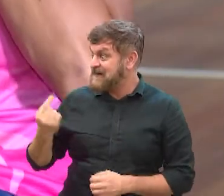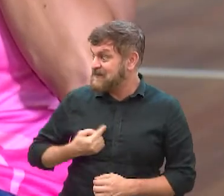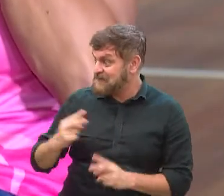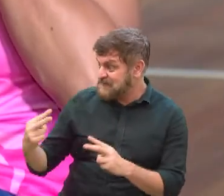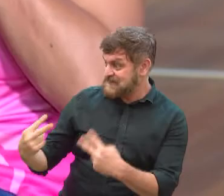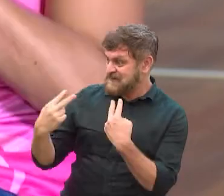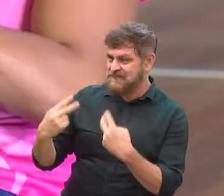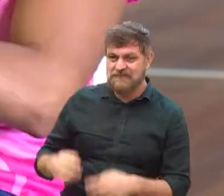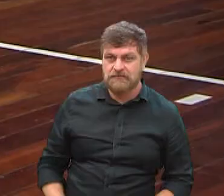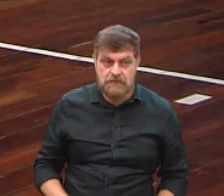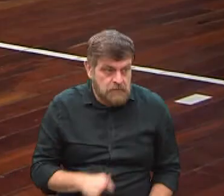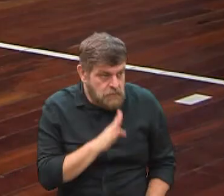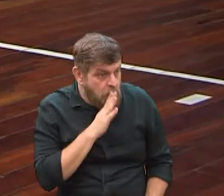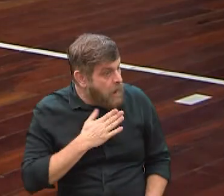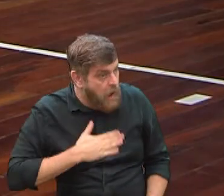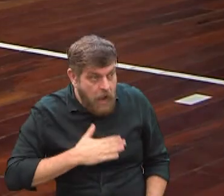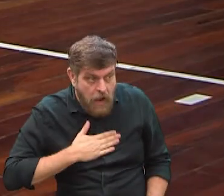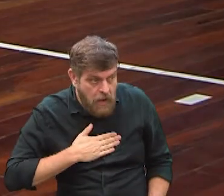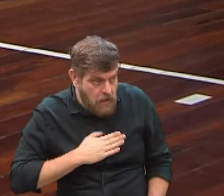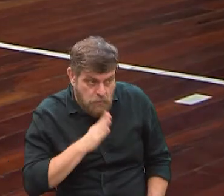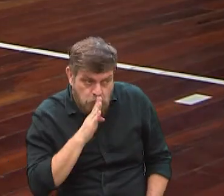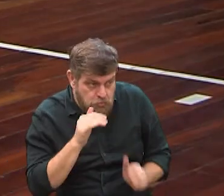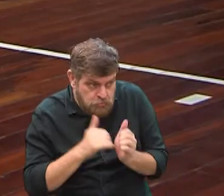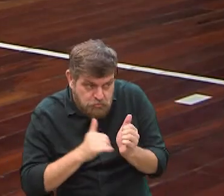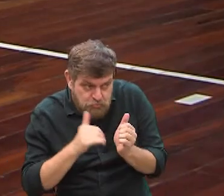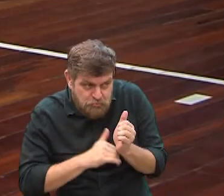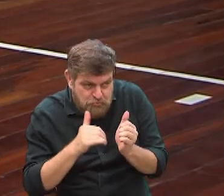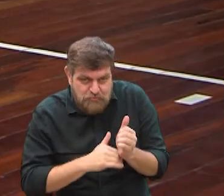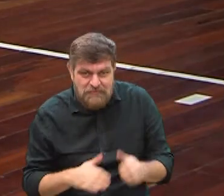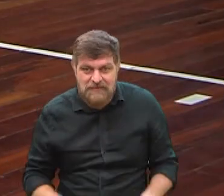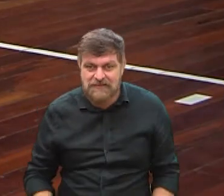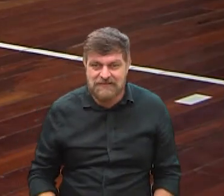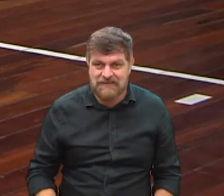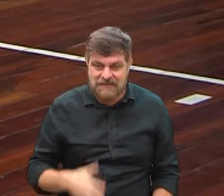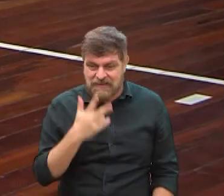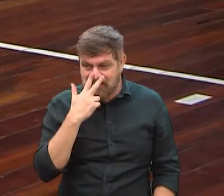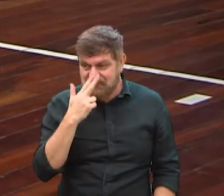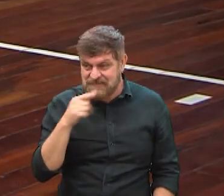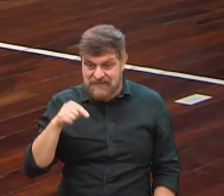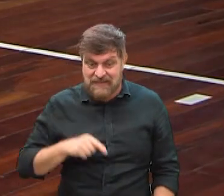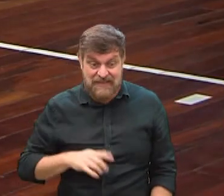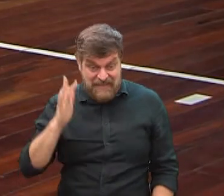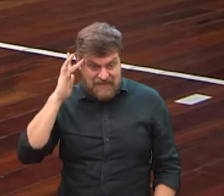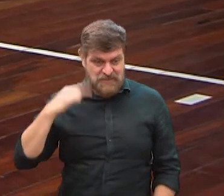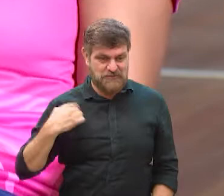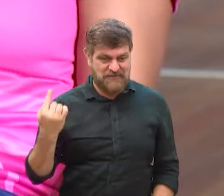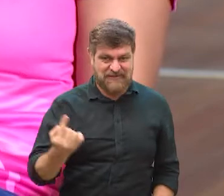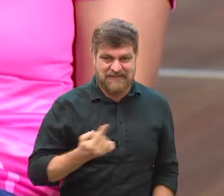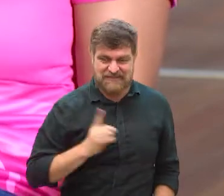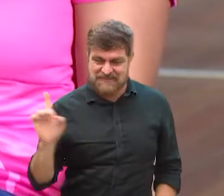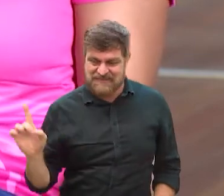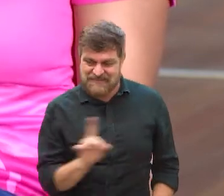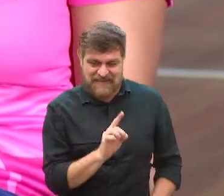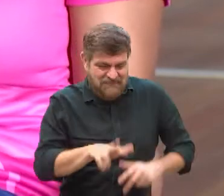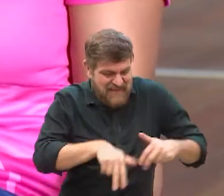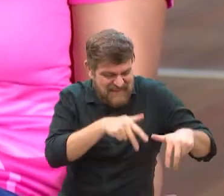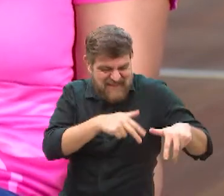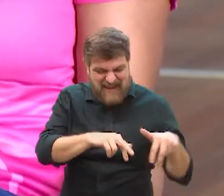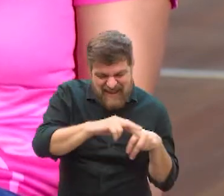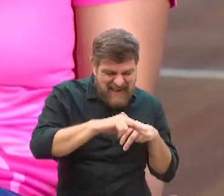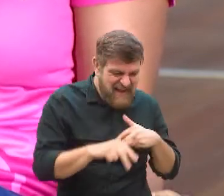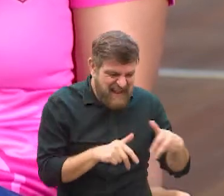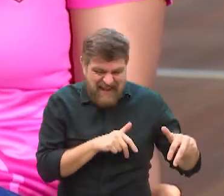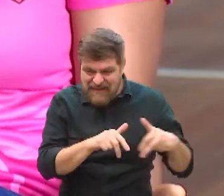segredo. E ela ficou assim, não, gente, calma, eu não vou contar pra ninguém. Eu falei, não conta pra ninguém. Como se fosse um negócio. Eu acho que ela achou que a gente entrava no vestiário pra